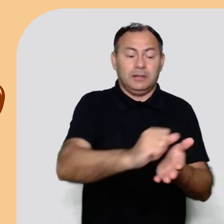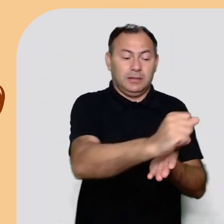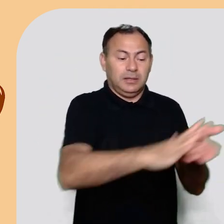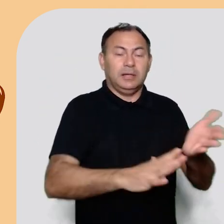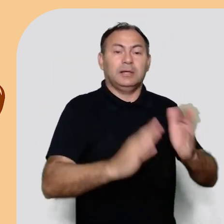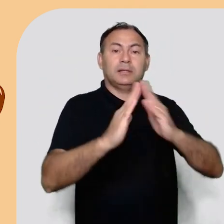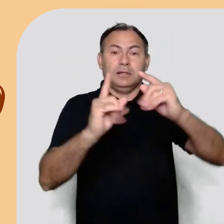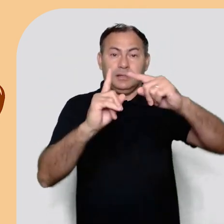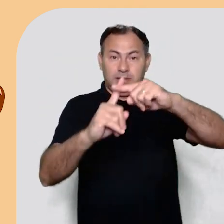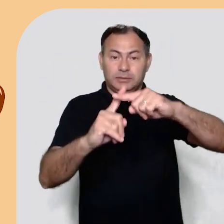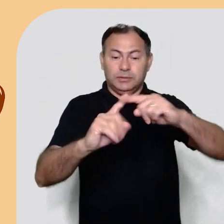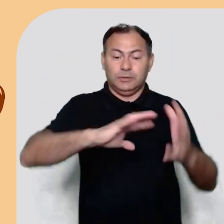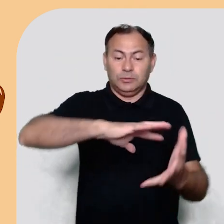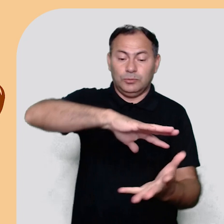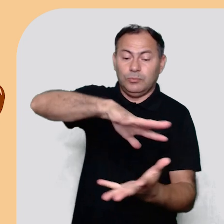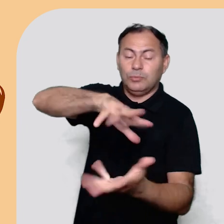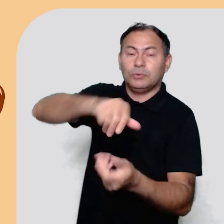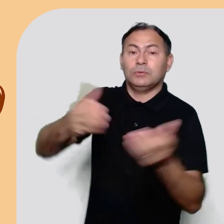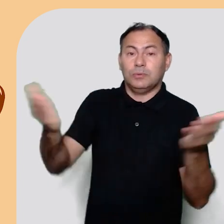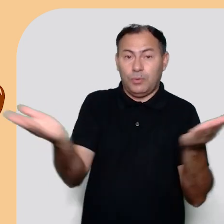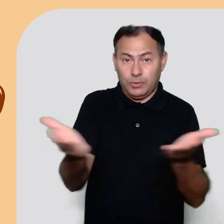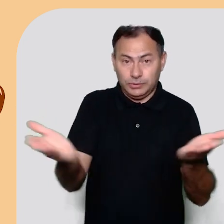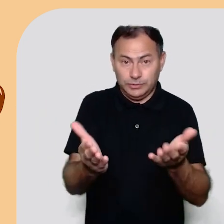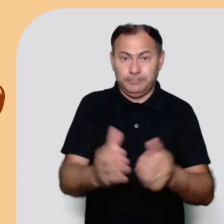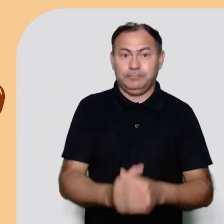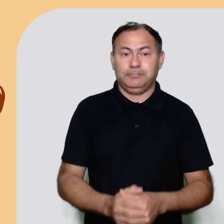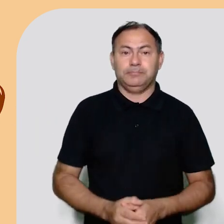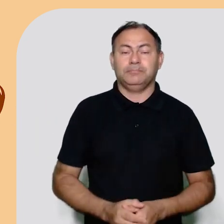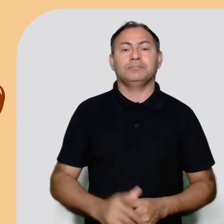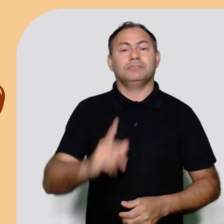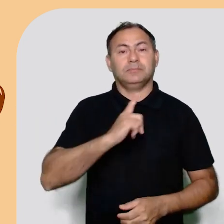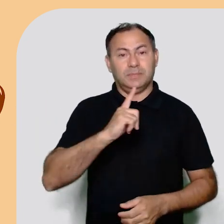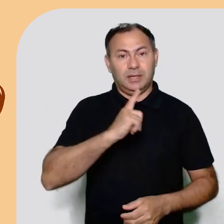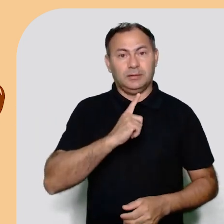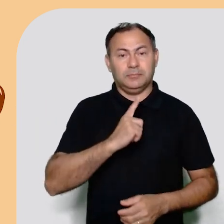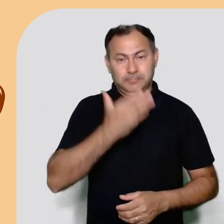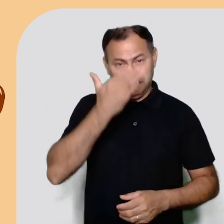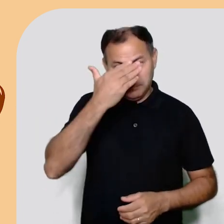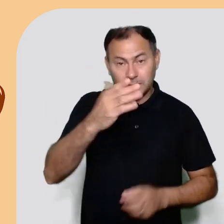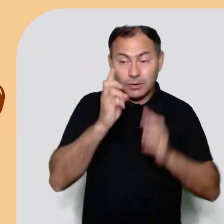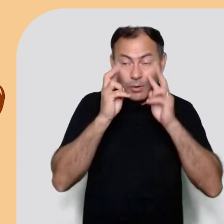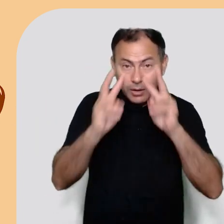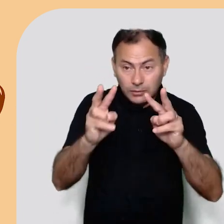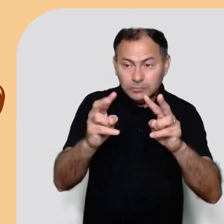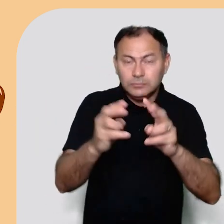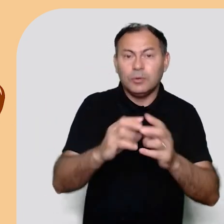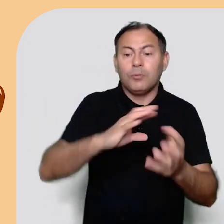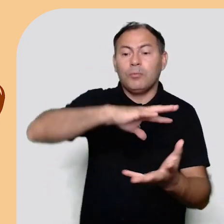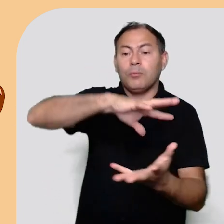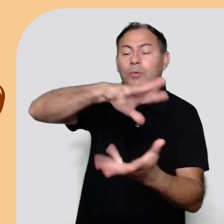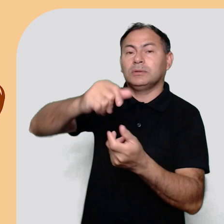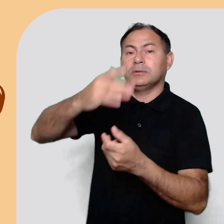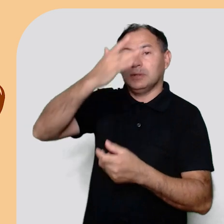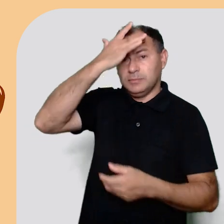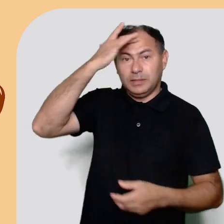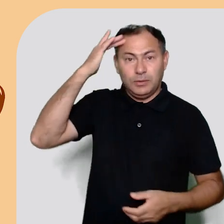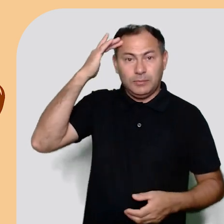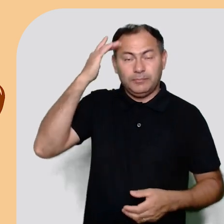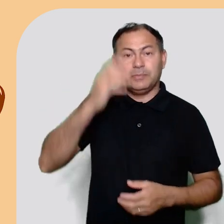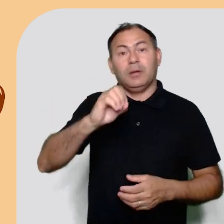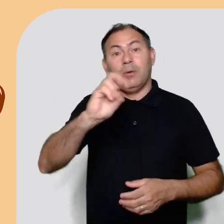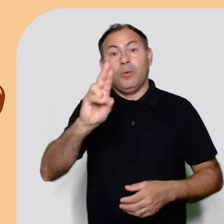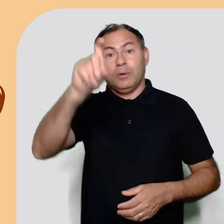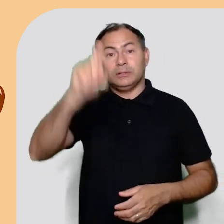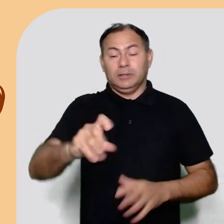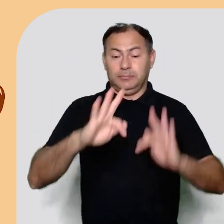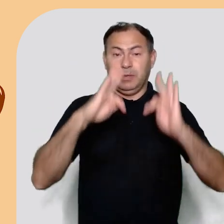atividade da Igreja no mundo hoje, tendo diante dos olhos o mundo dos homens, ou